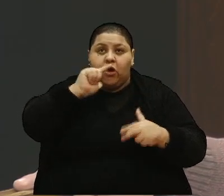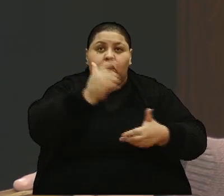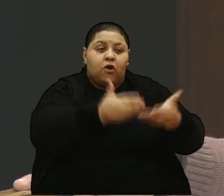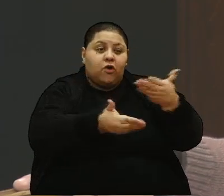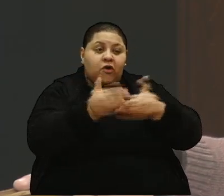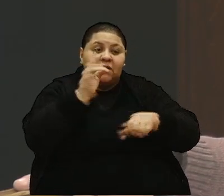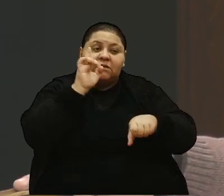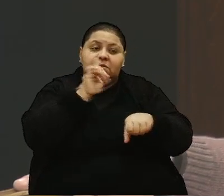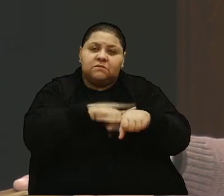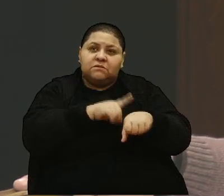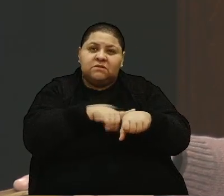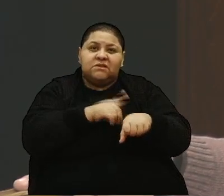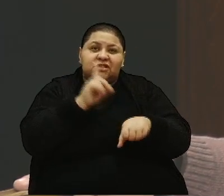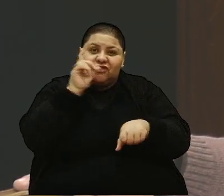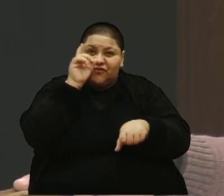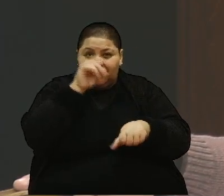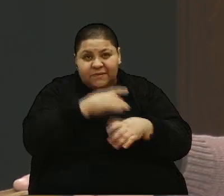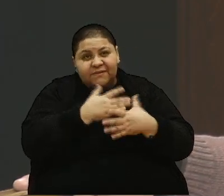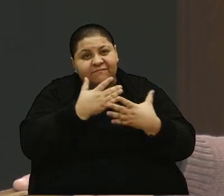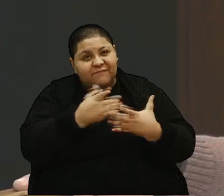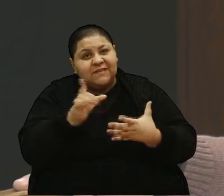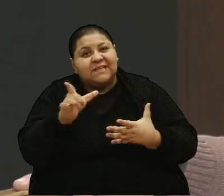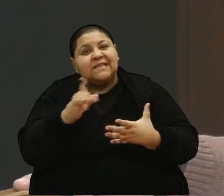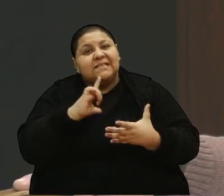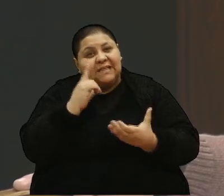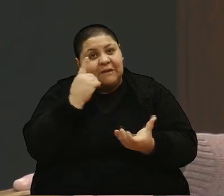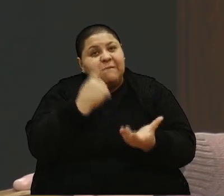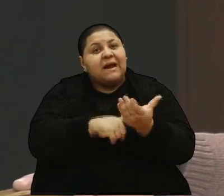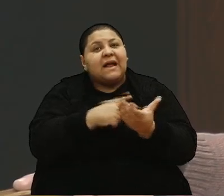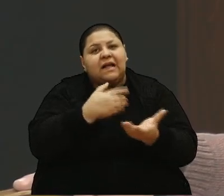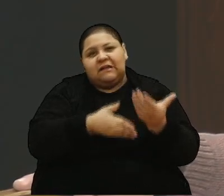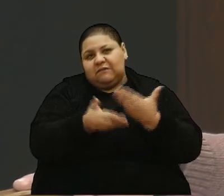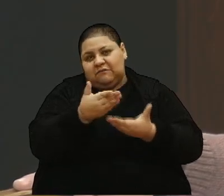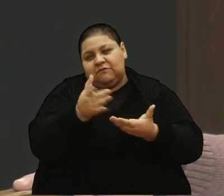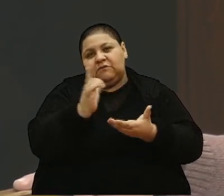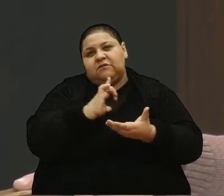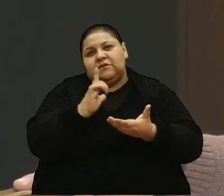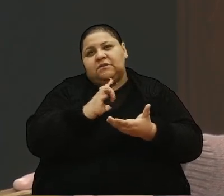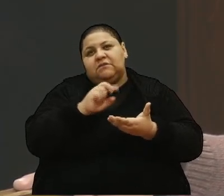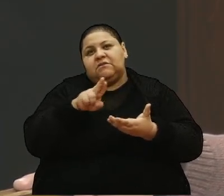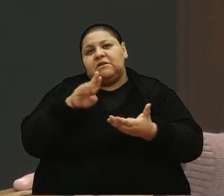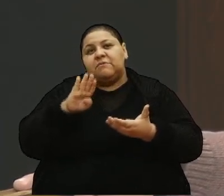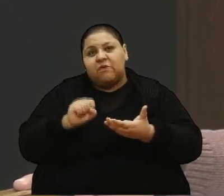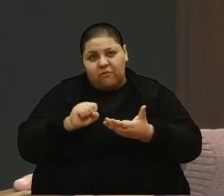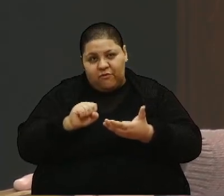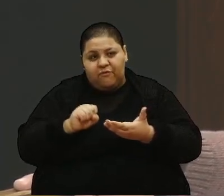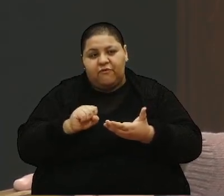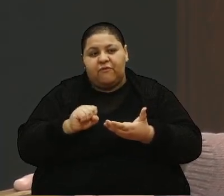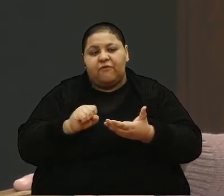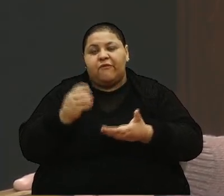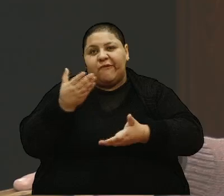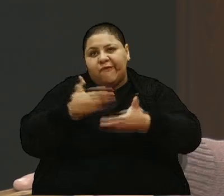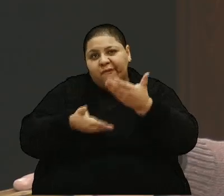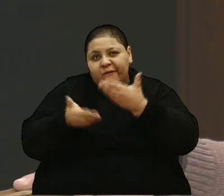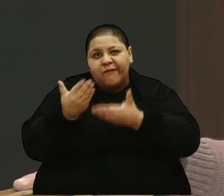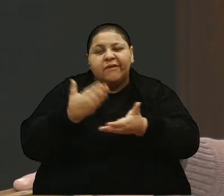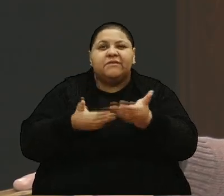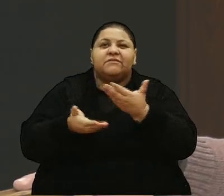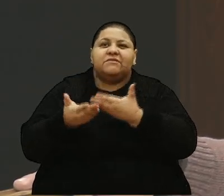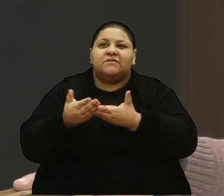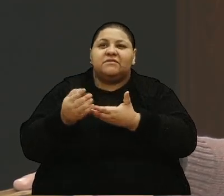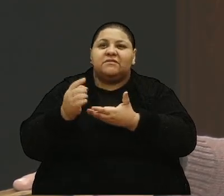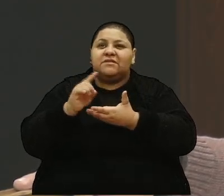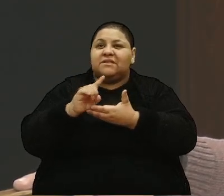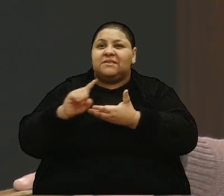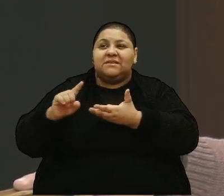na hora? Dificilmente. Você tem que marcar a consulta. E nós temos nas UBSs consultas não de